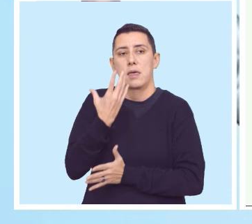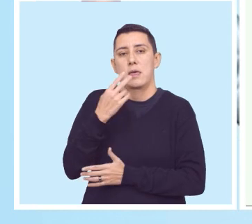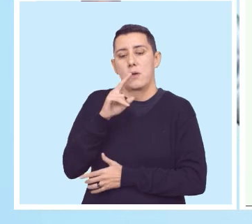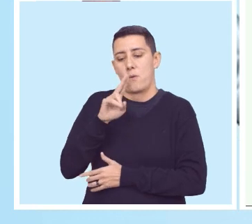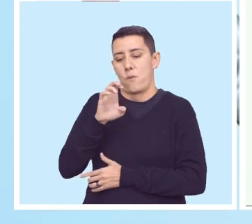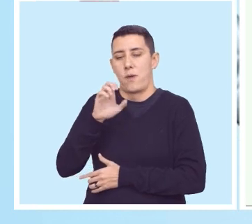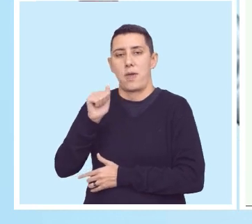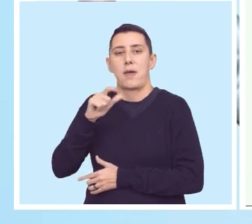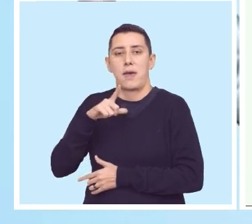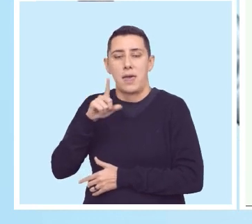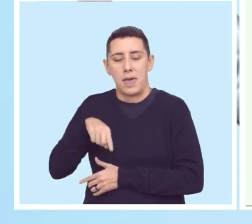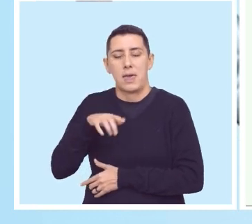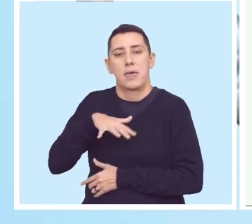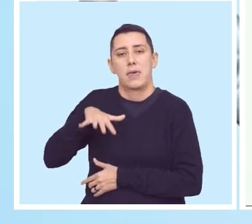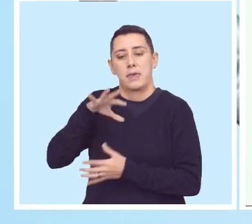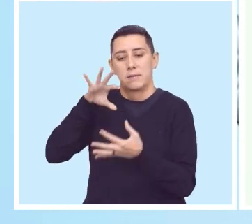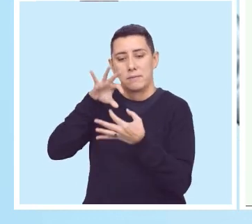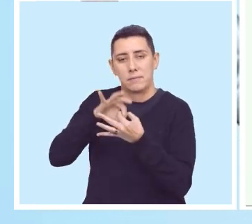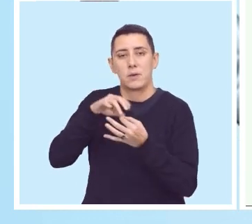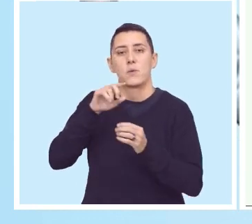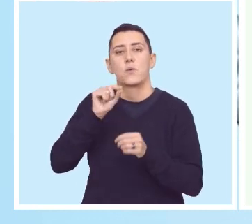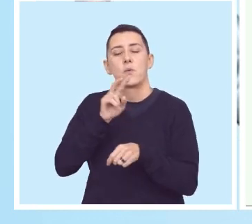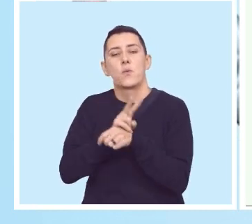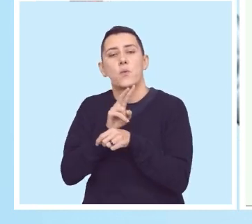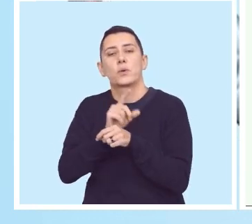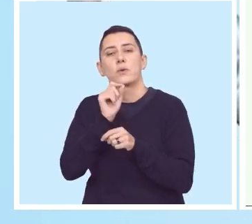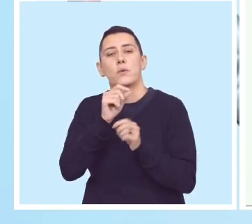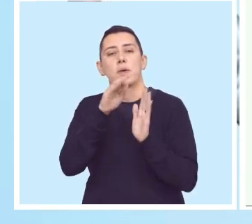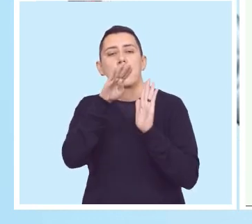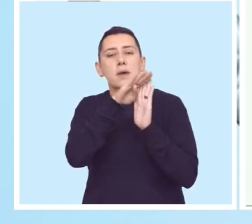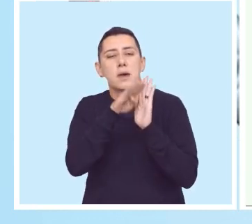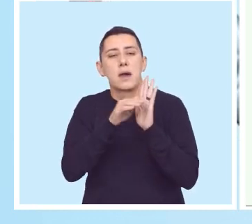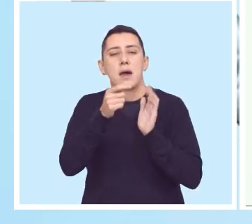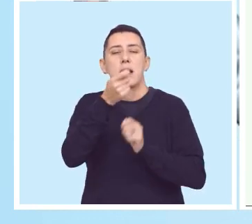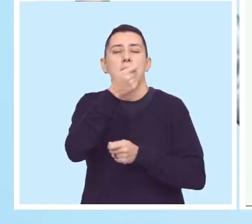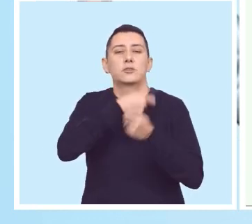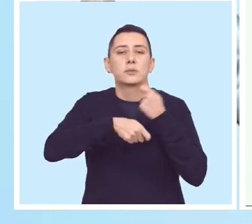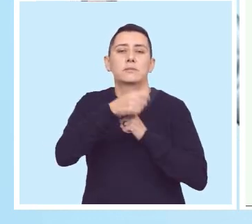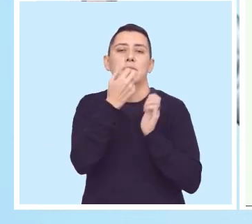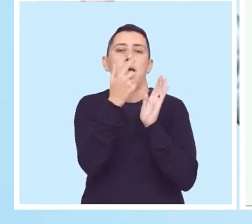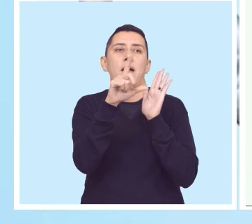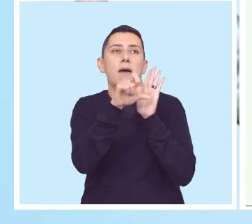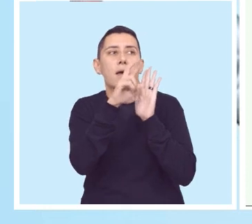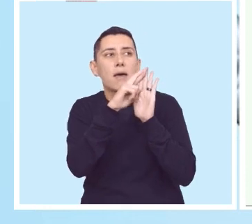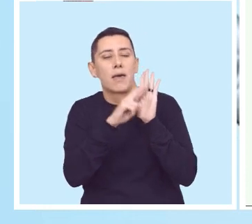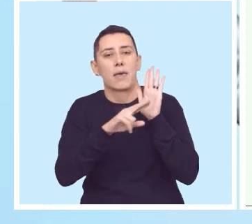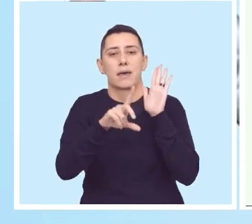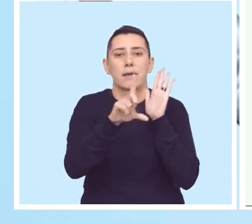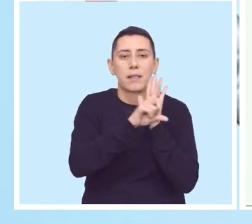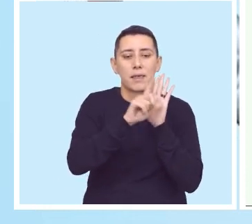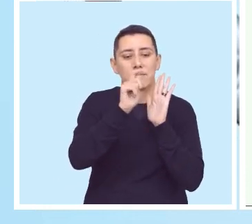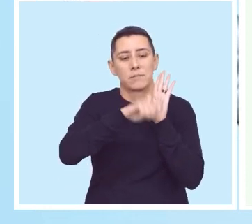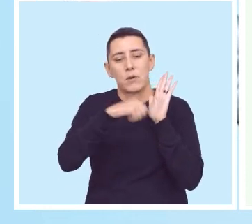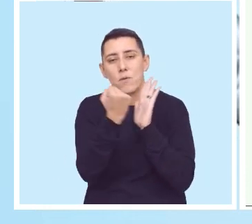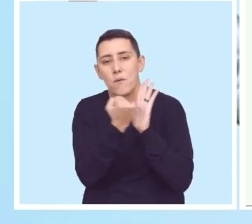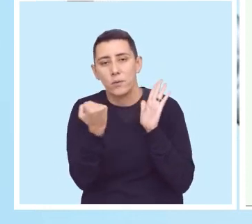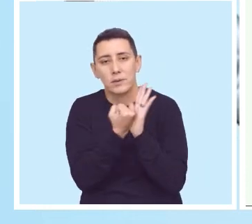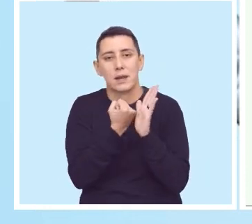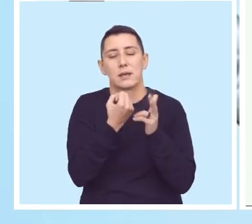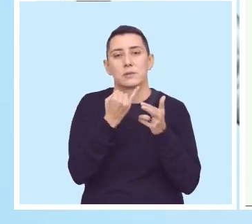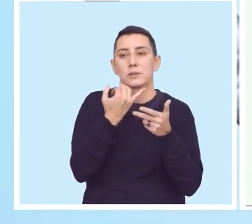toda a parte administrativa, burocrática do projeto, né, para que todos os